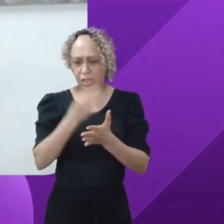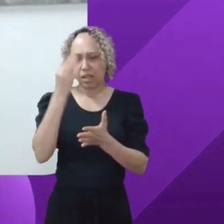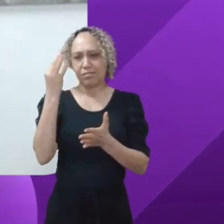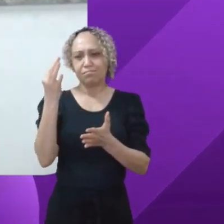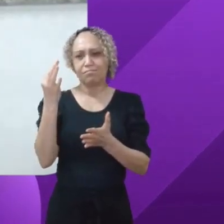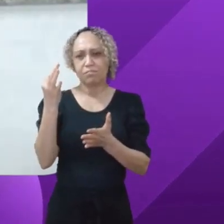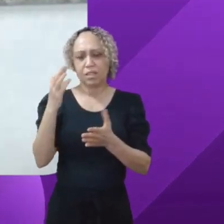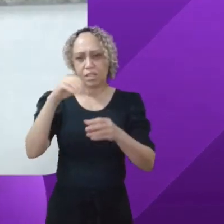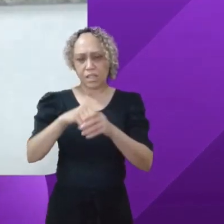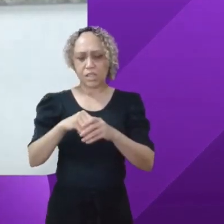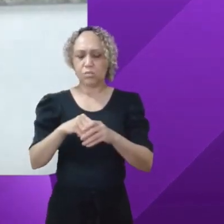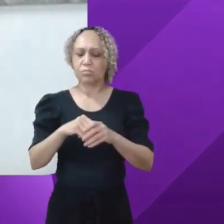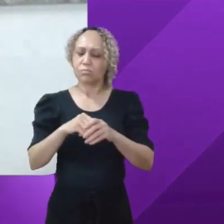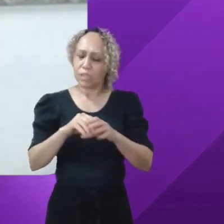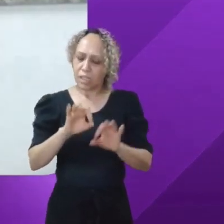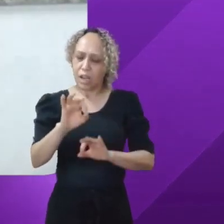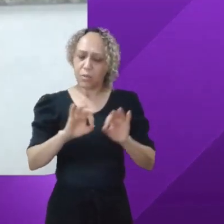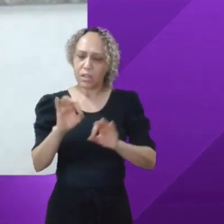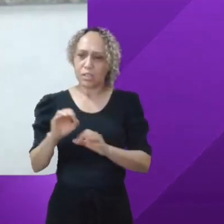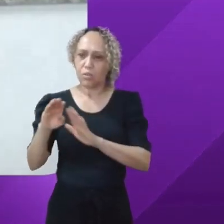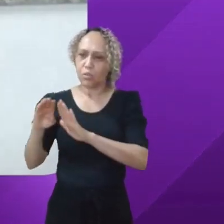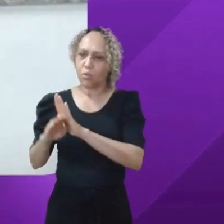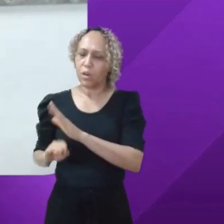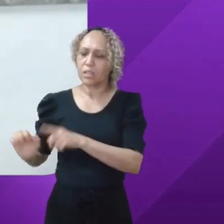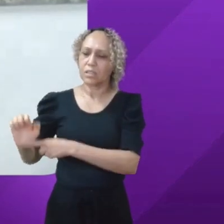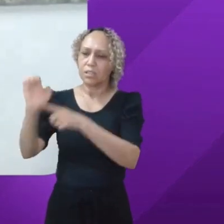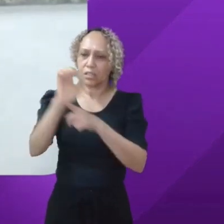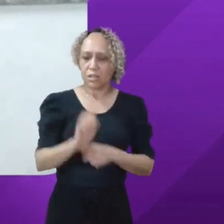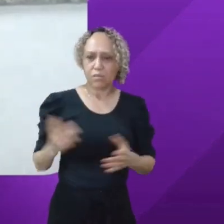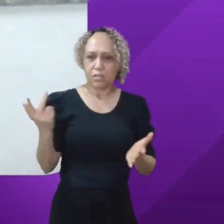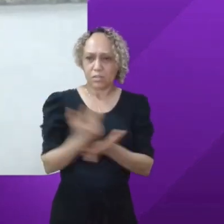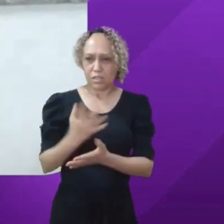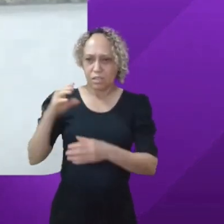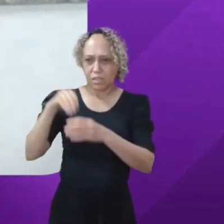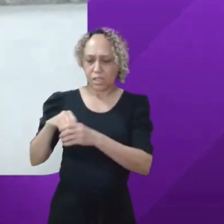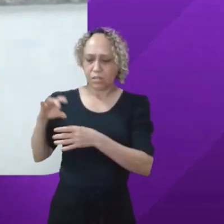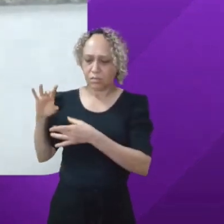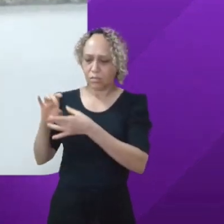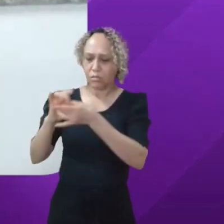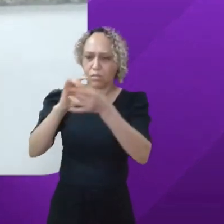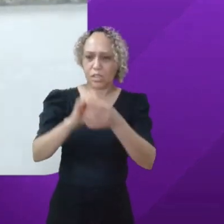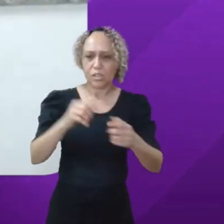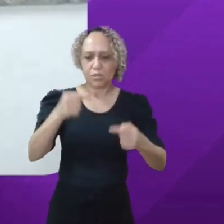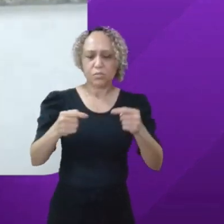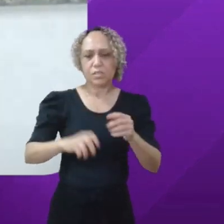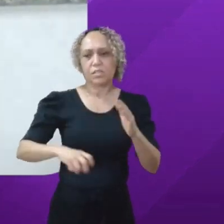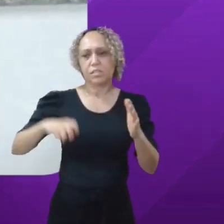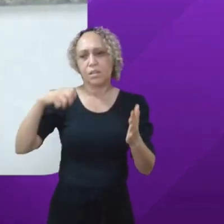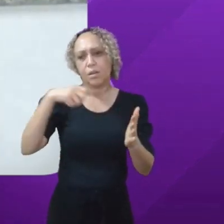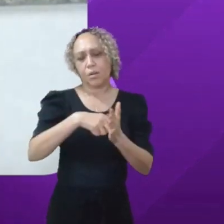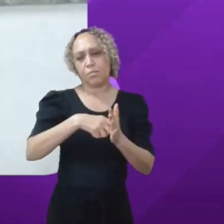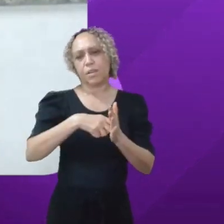de elaboração dos planos estaduais, que vão se dar na ambiência dos comitês de políticas penais. E, para tanto, o